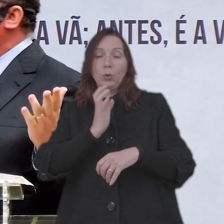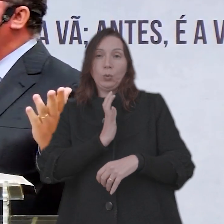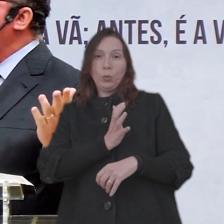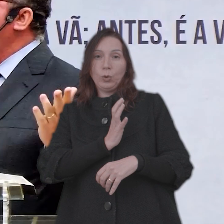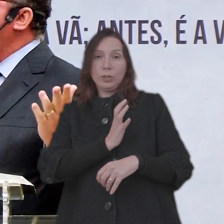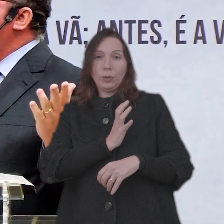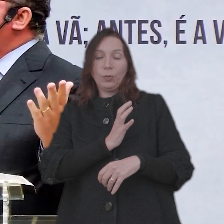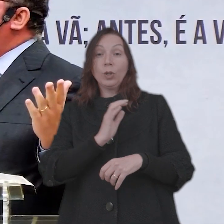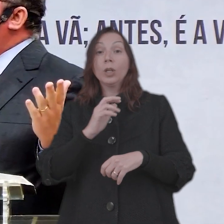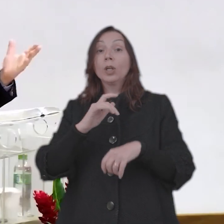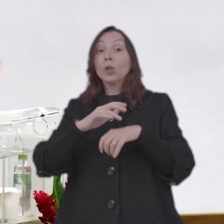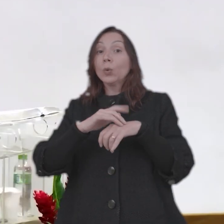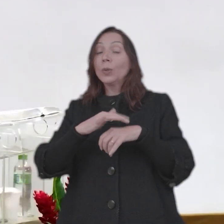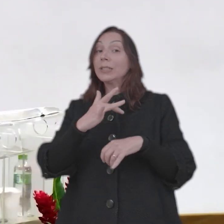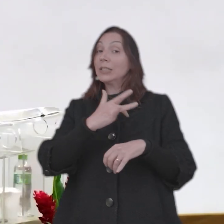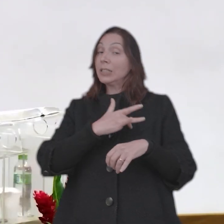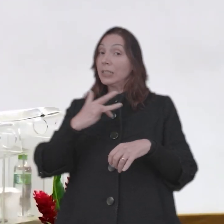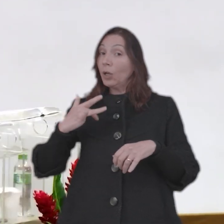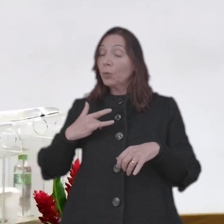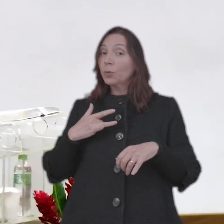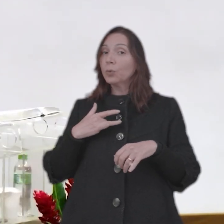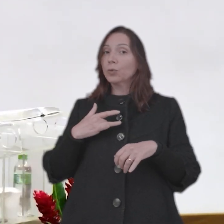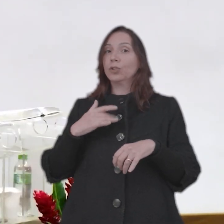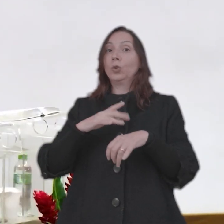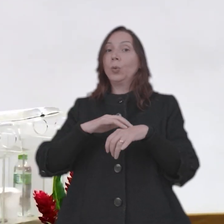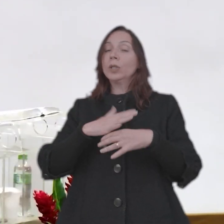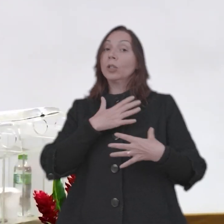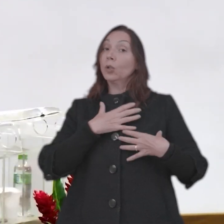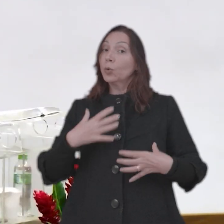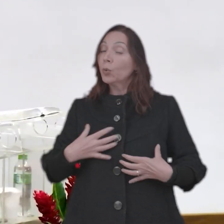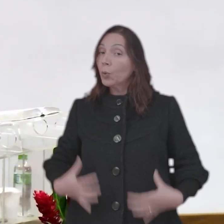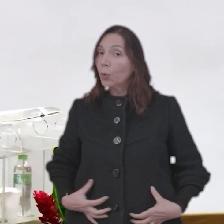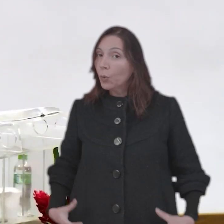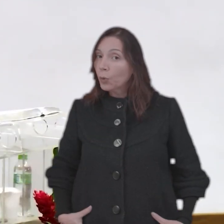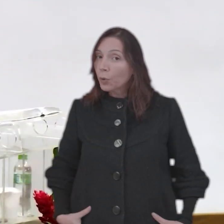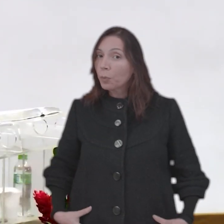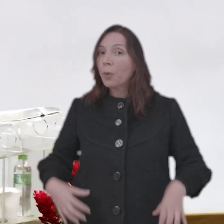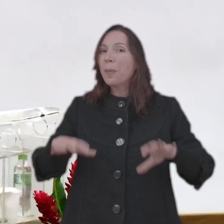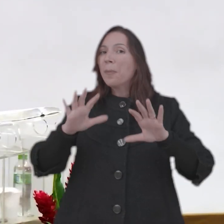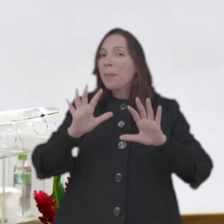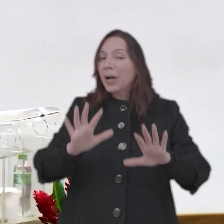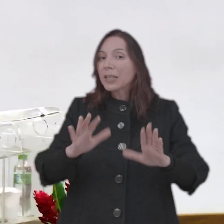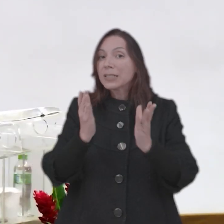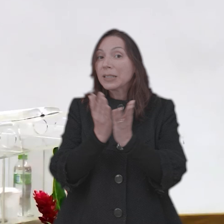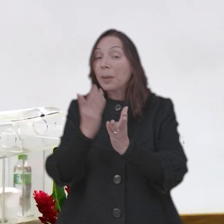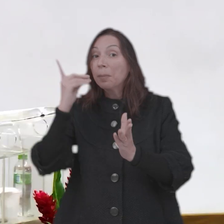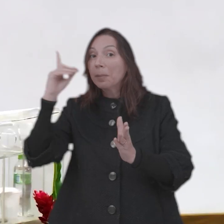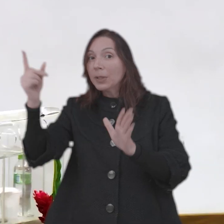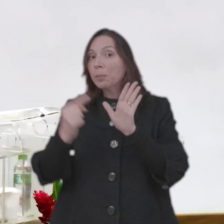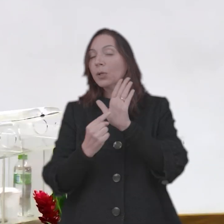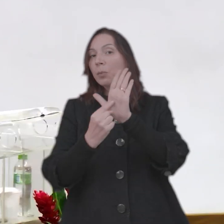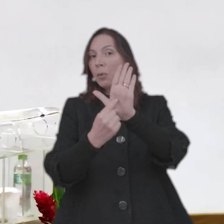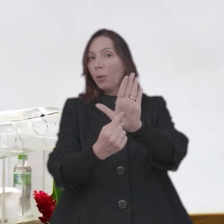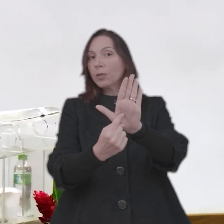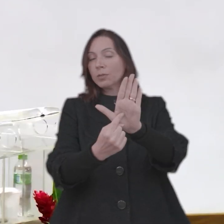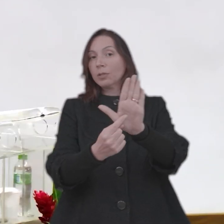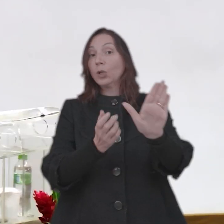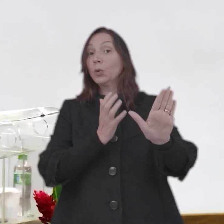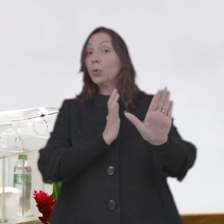tratar. Mas quando você vai para a Bíblia, você vai descobrir que o nosso coração é